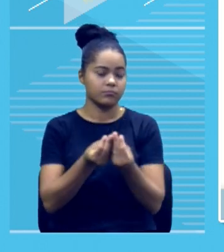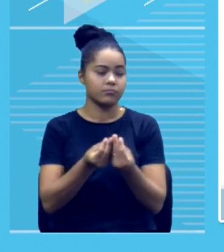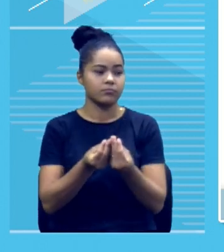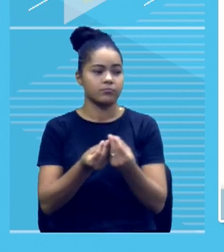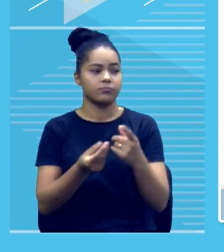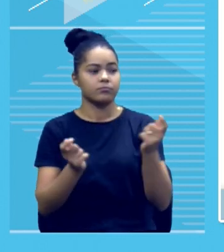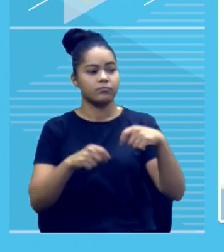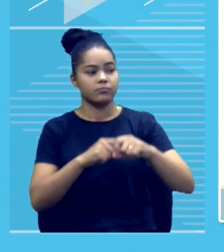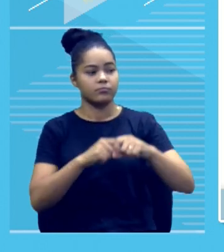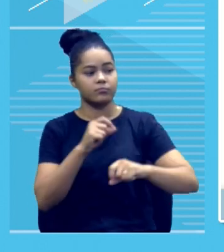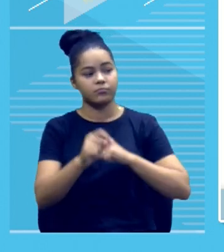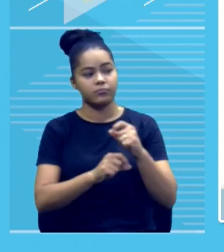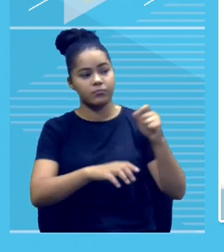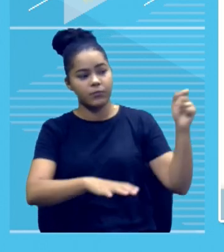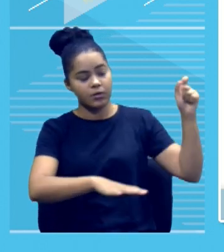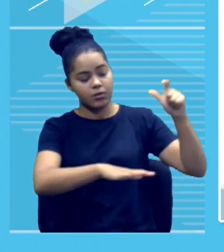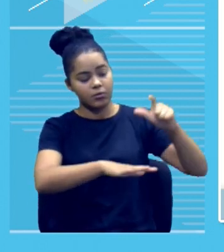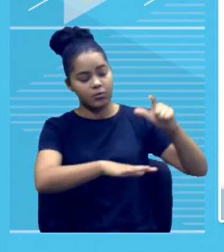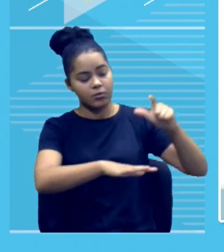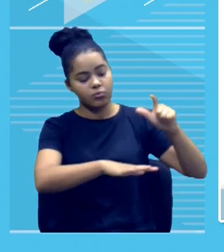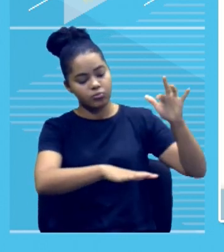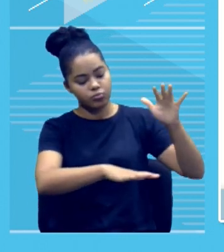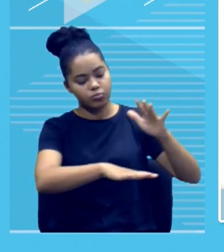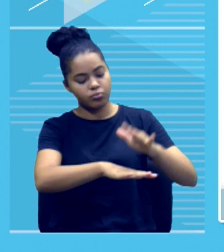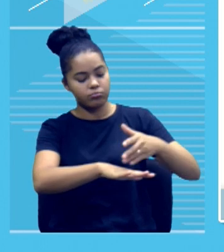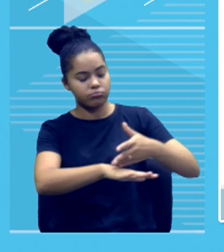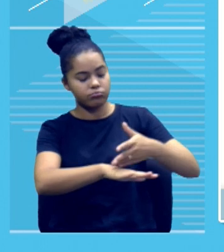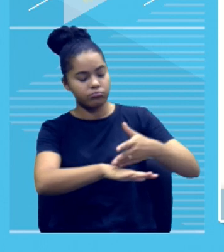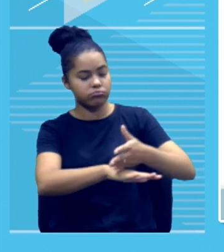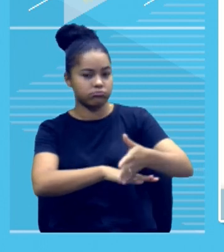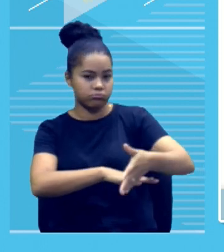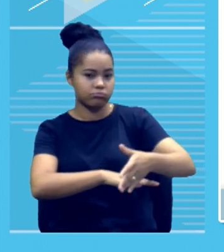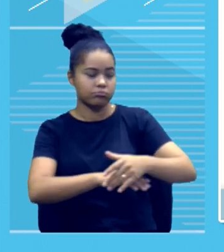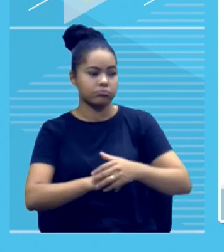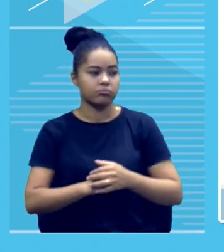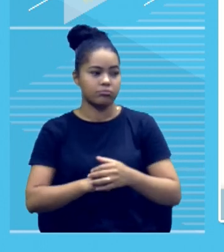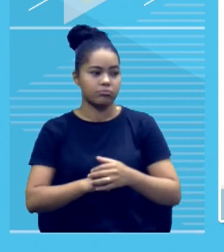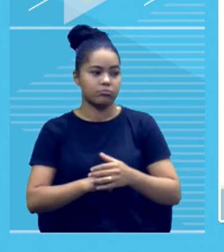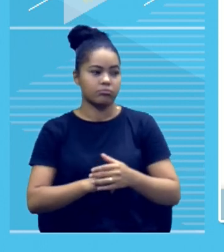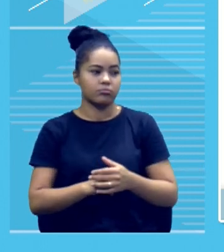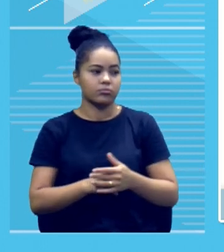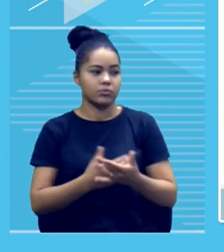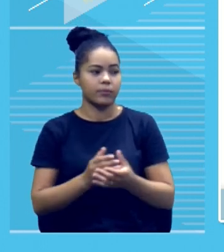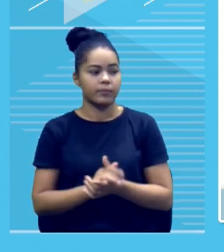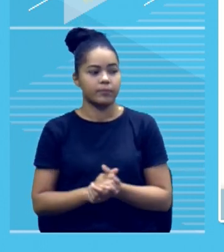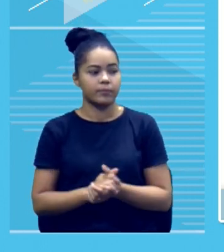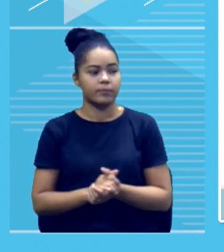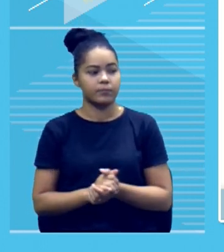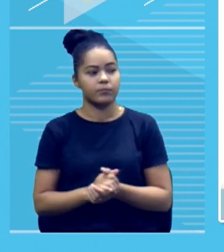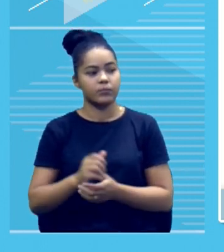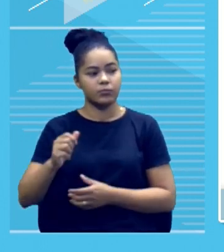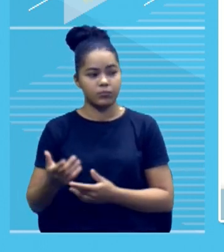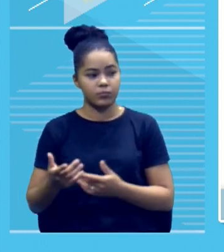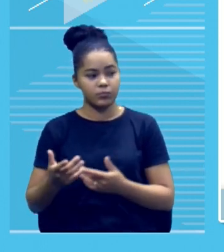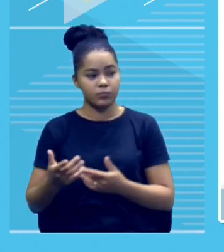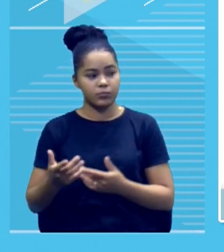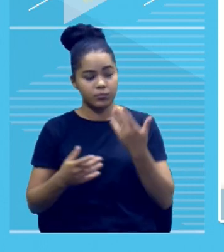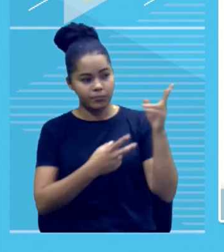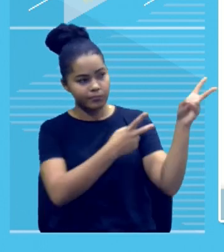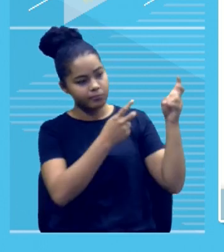luz polarizada. Olha como está show esse slide. Ó. A luz natural passou por um prisma,